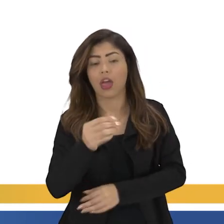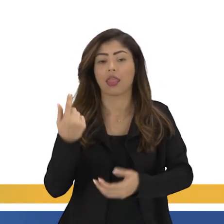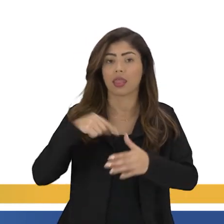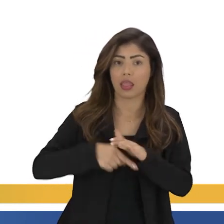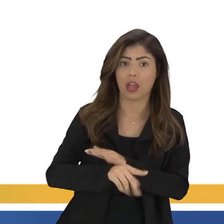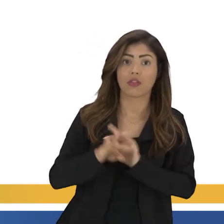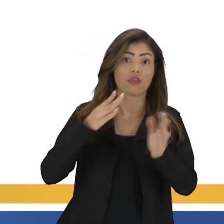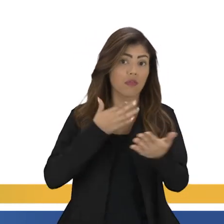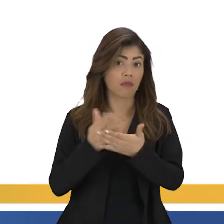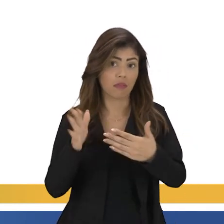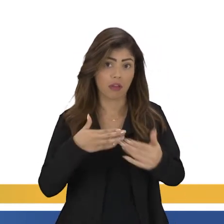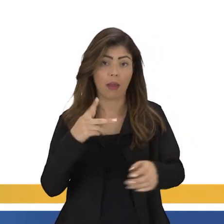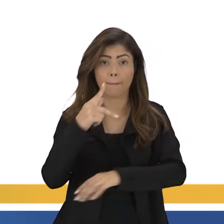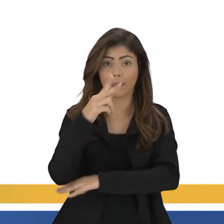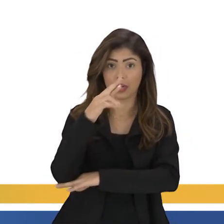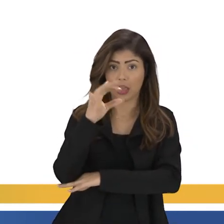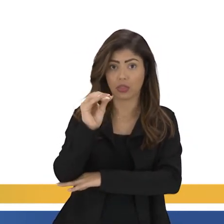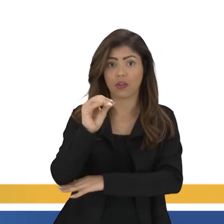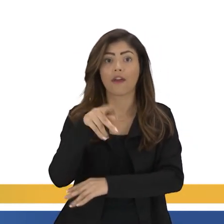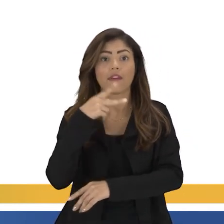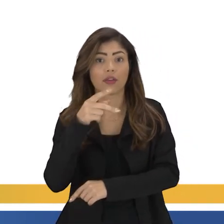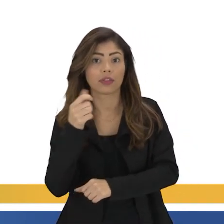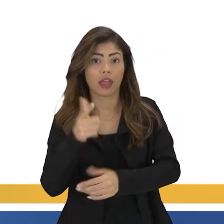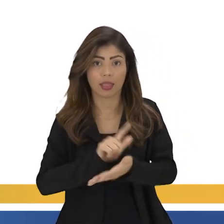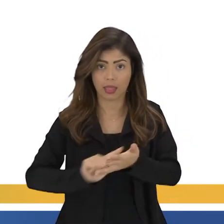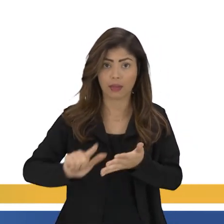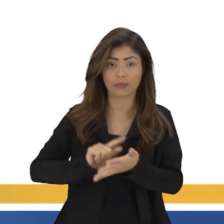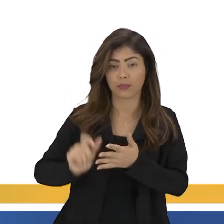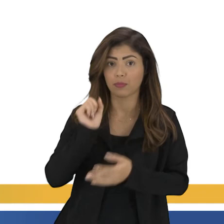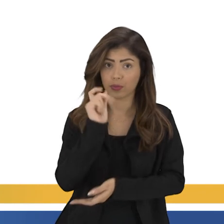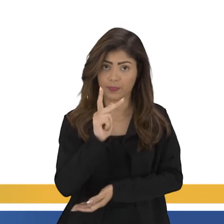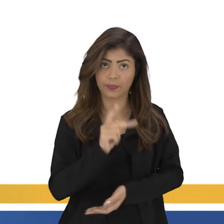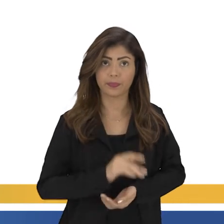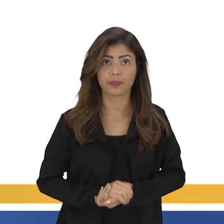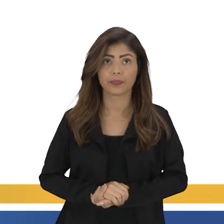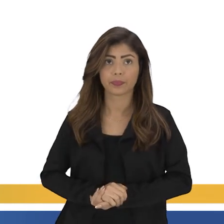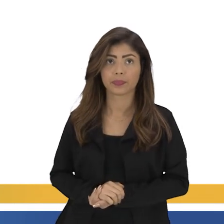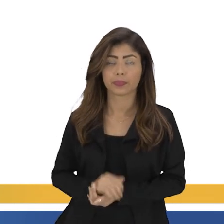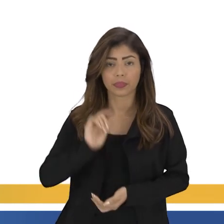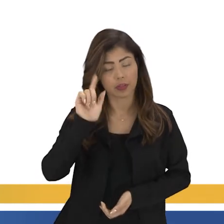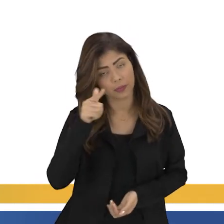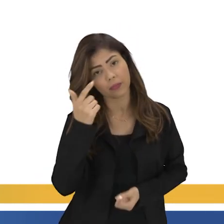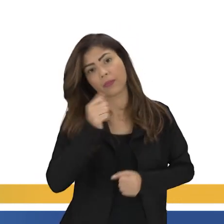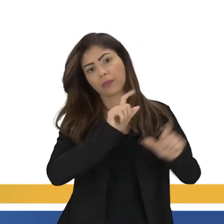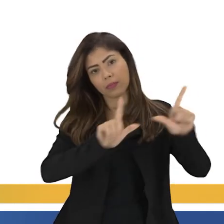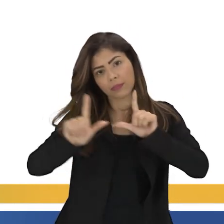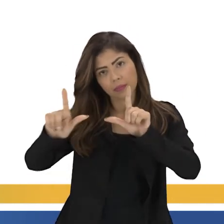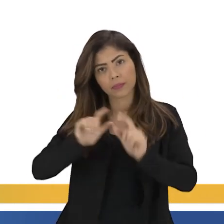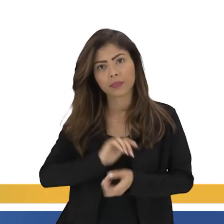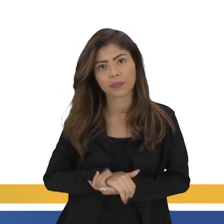os pratos, nós estamos falando do que está limpo, ok? Próximo slide.